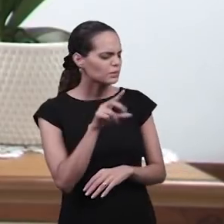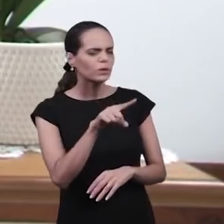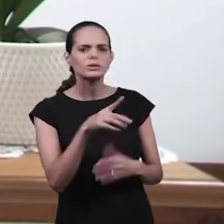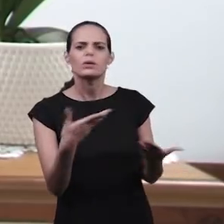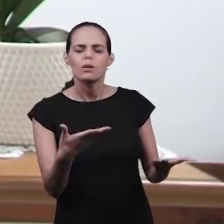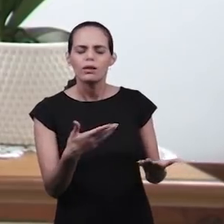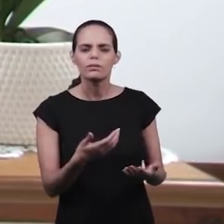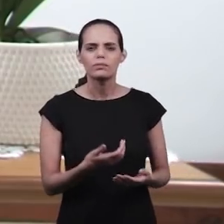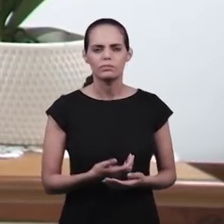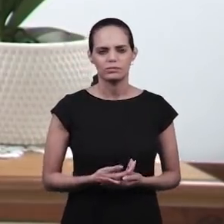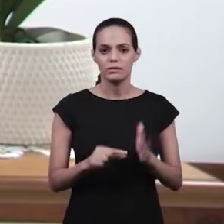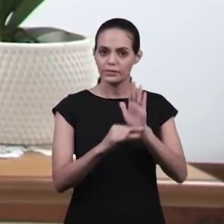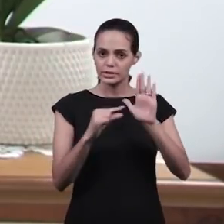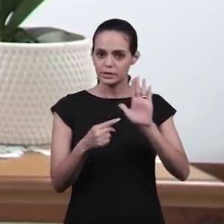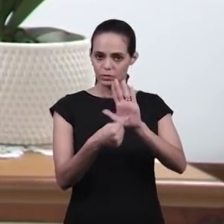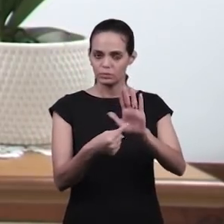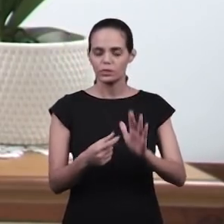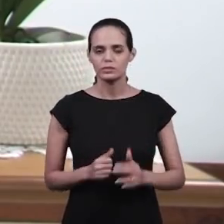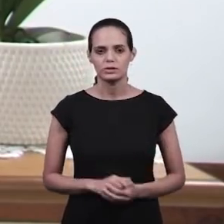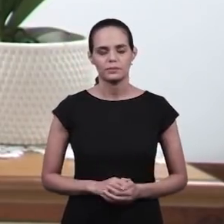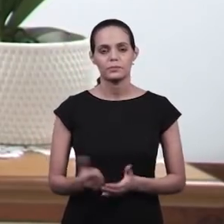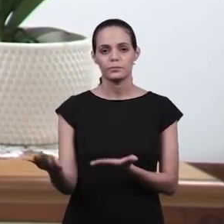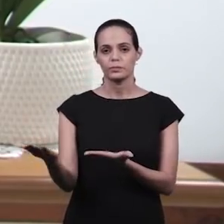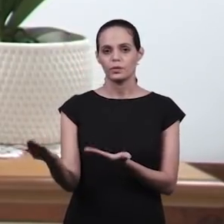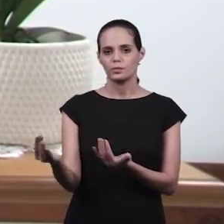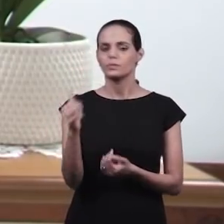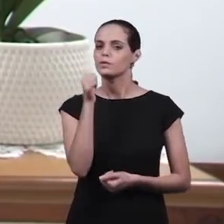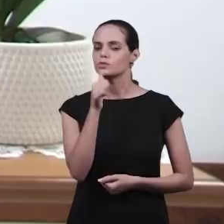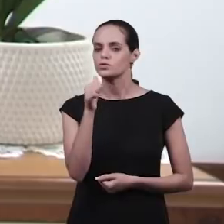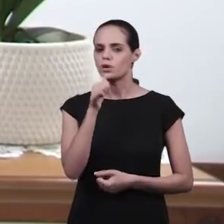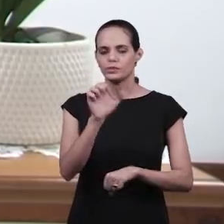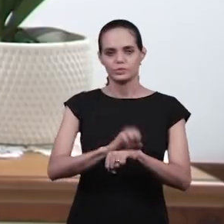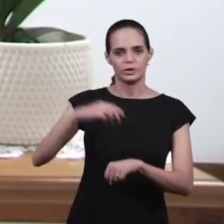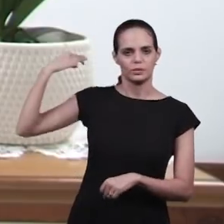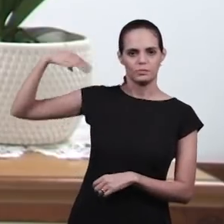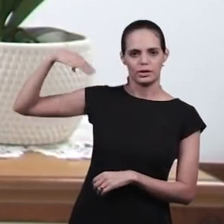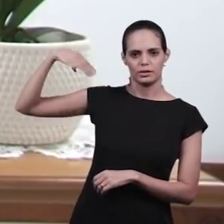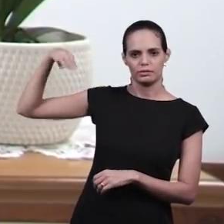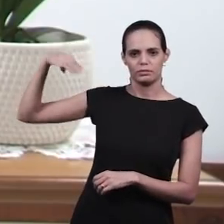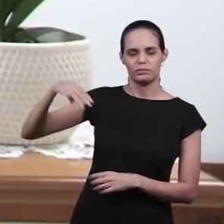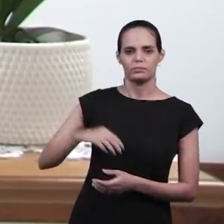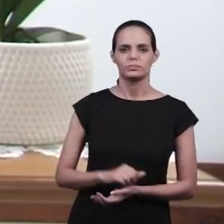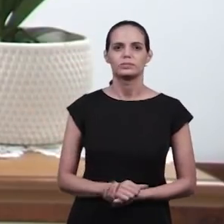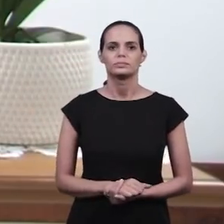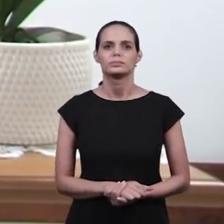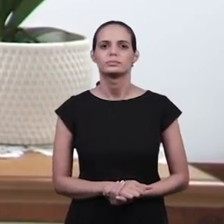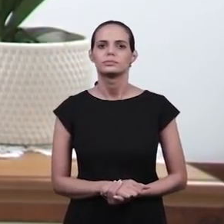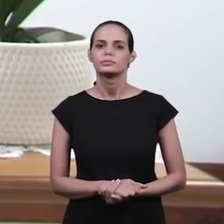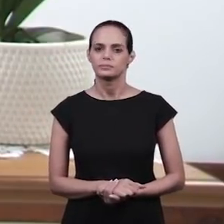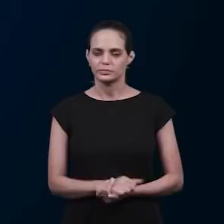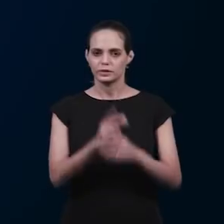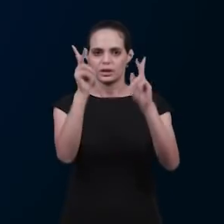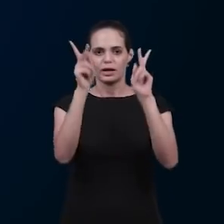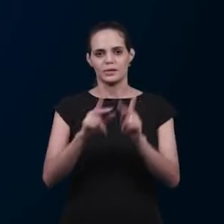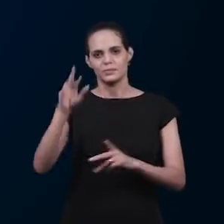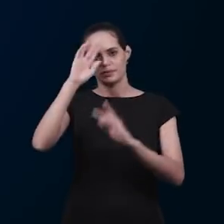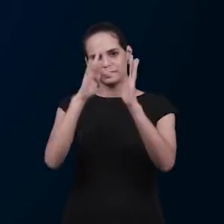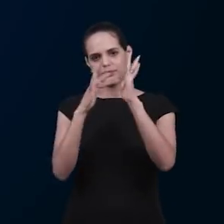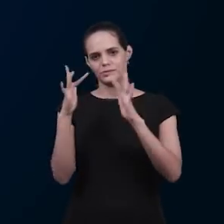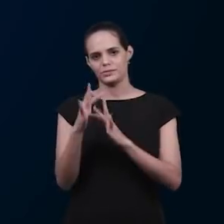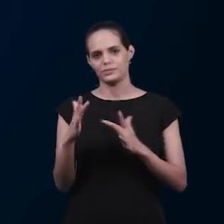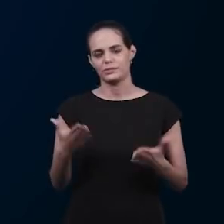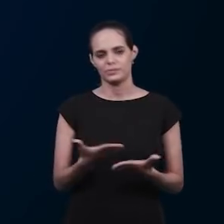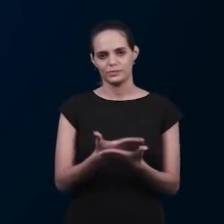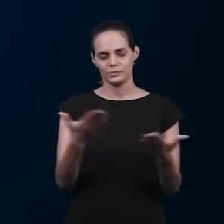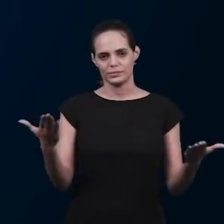vai responder é uma jovem, Maria Luísa Carvalho Raposo, de São Luís do Maranhão. Vamos ouvir a nossa jovem?